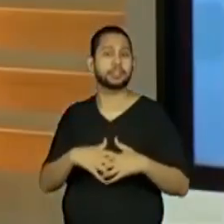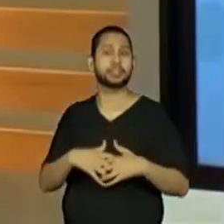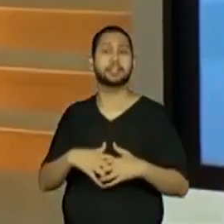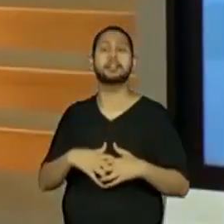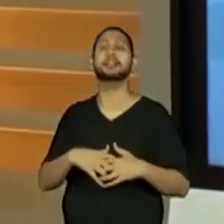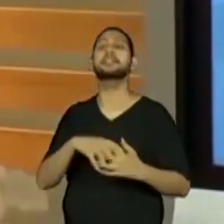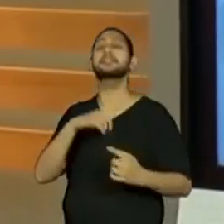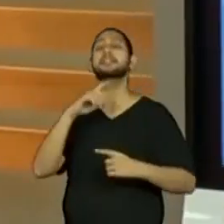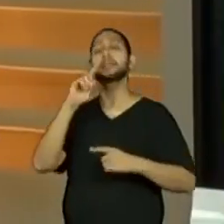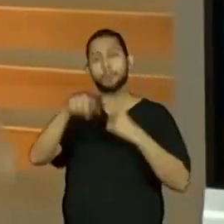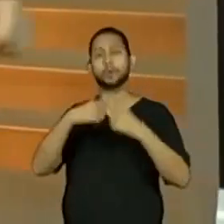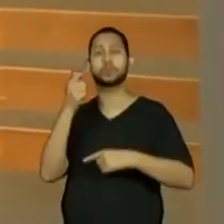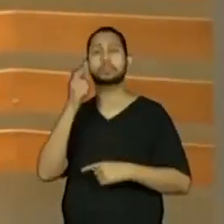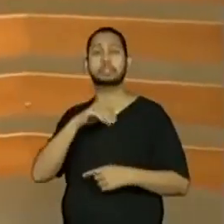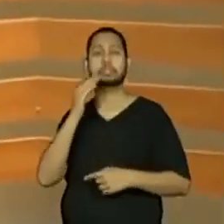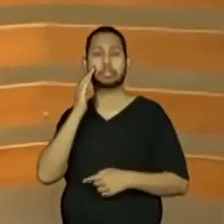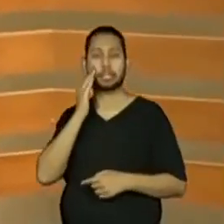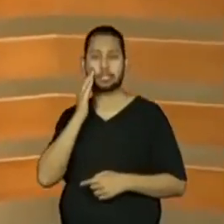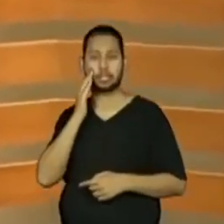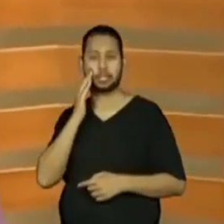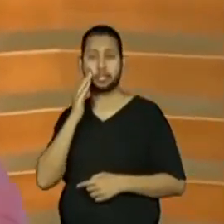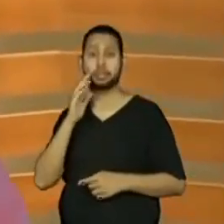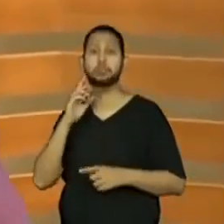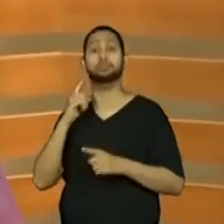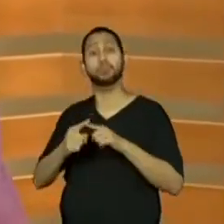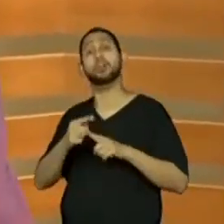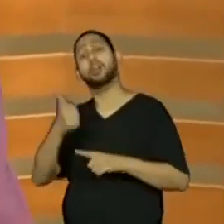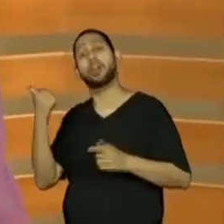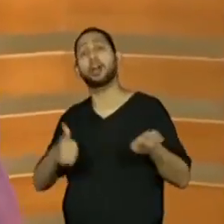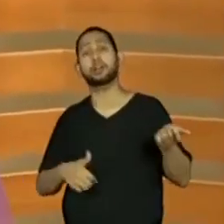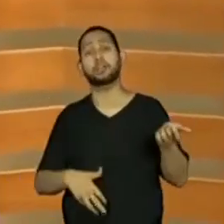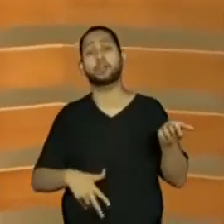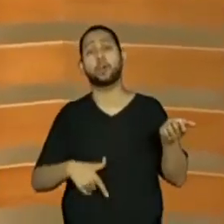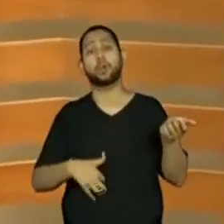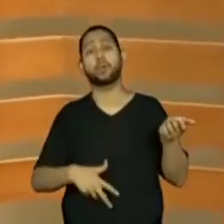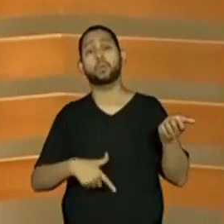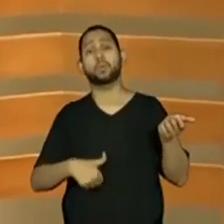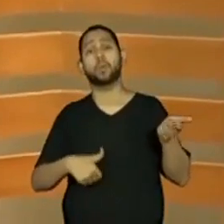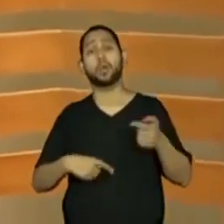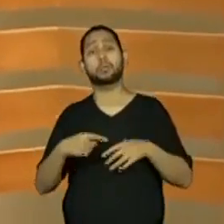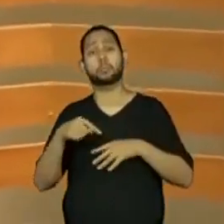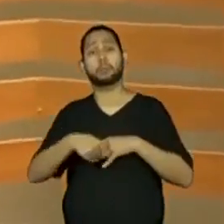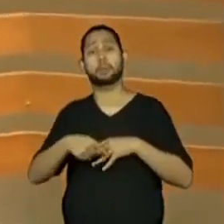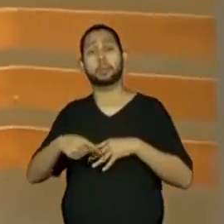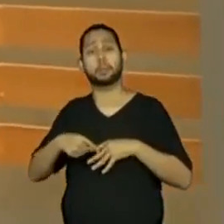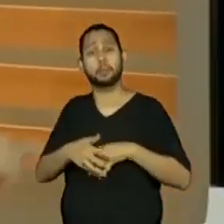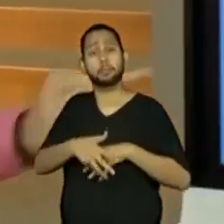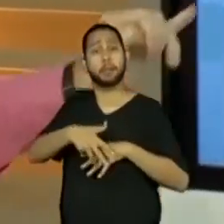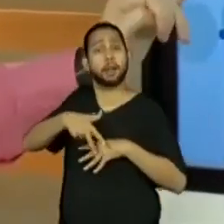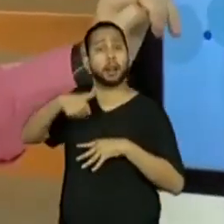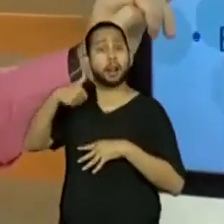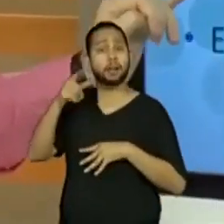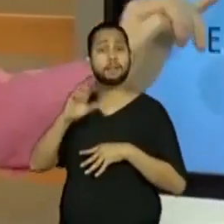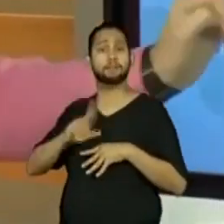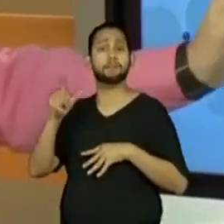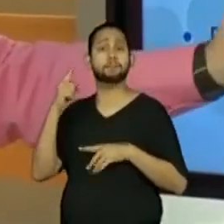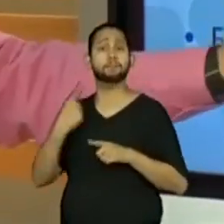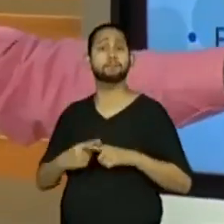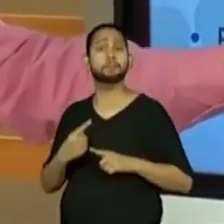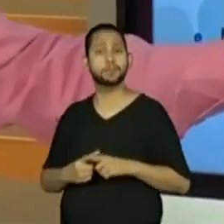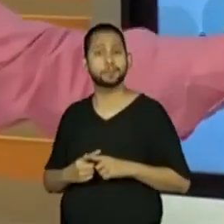vão entender o violão. Por que são gerados sons diferentes em cada corda? Por